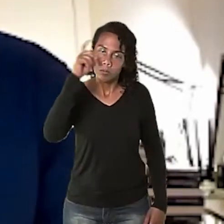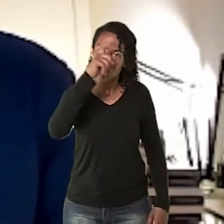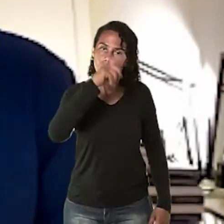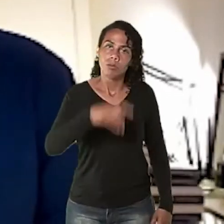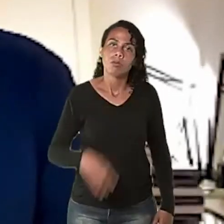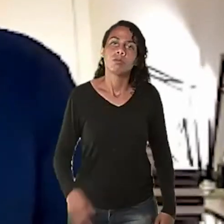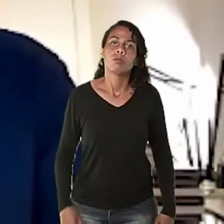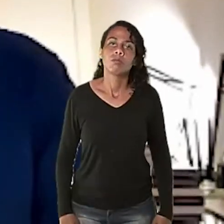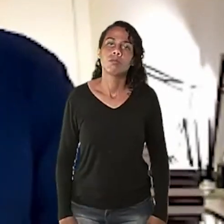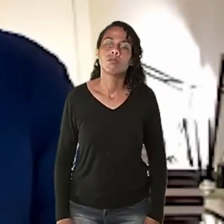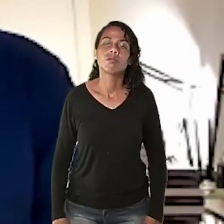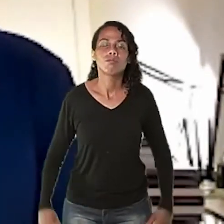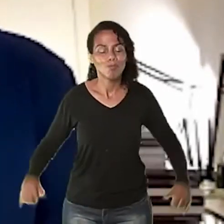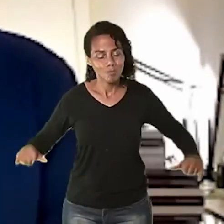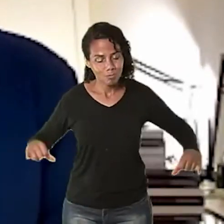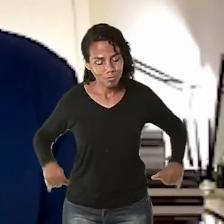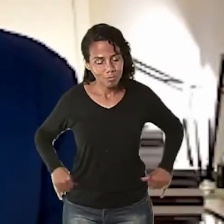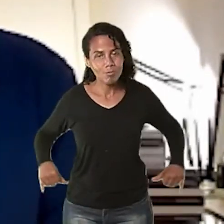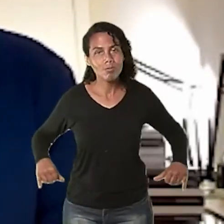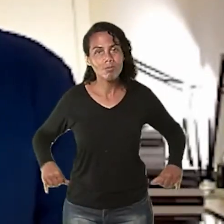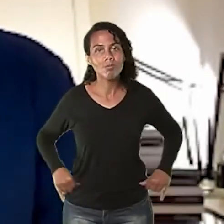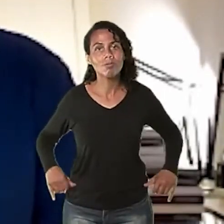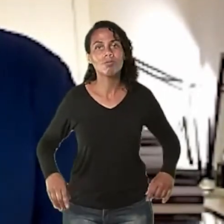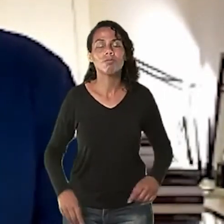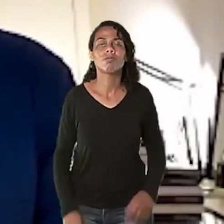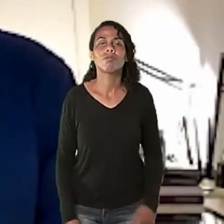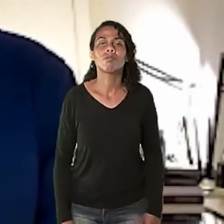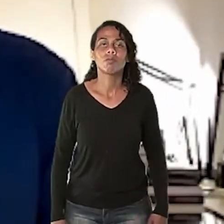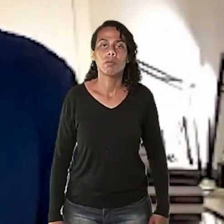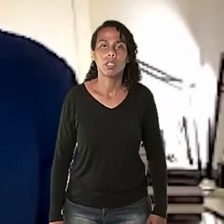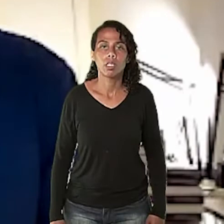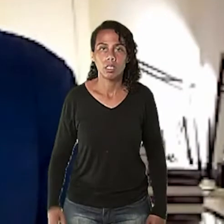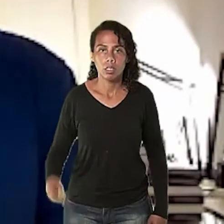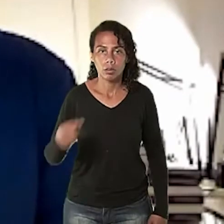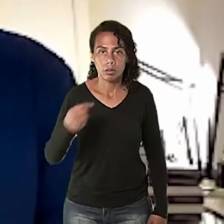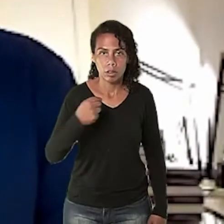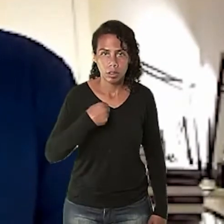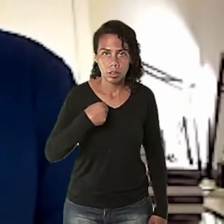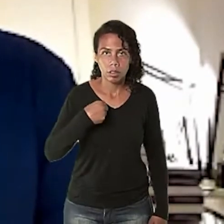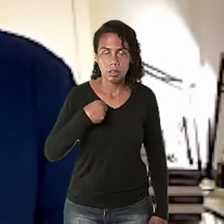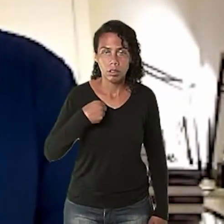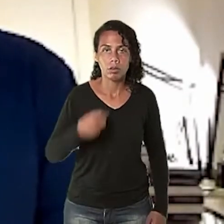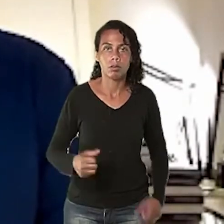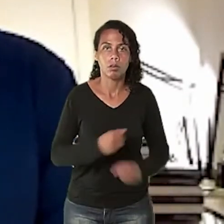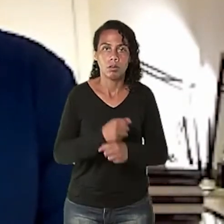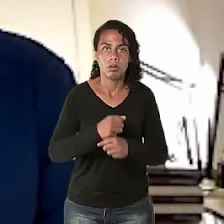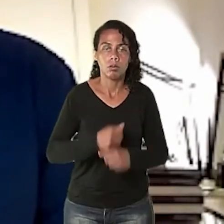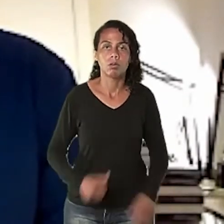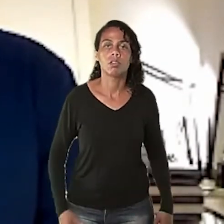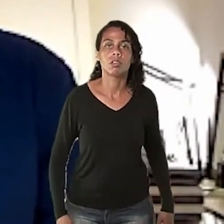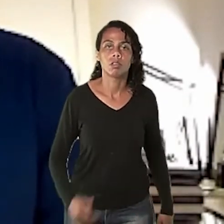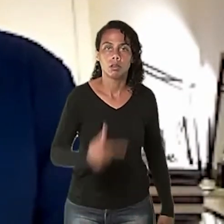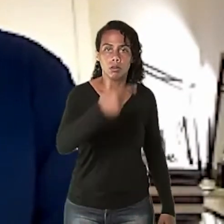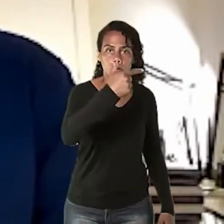uma saída... Eu tentei sair do Brasil em 2019. Eu passei 7